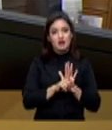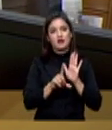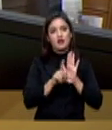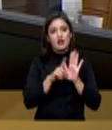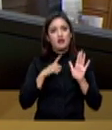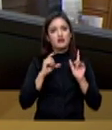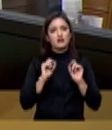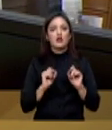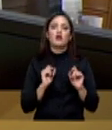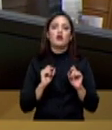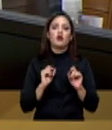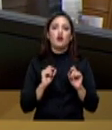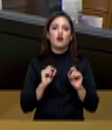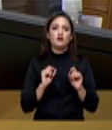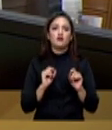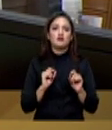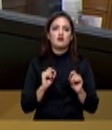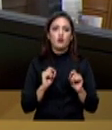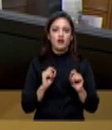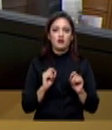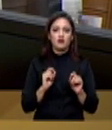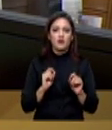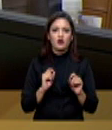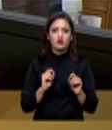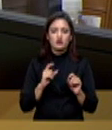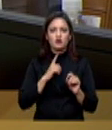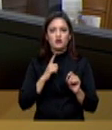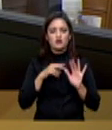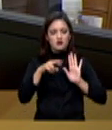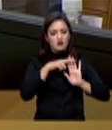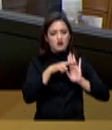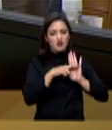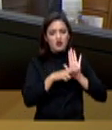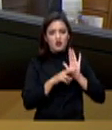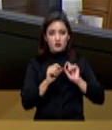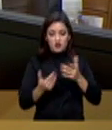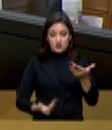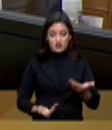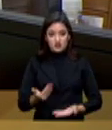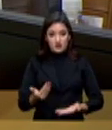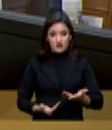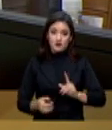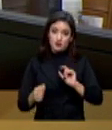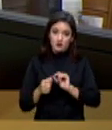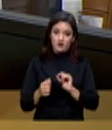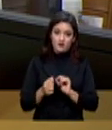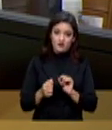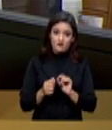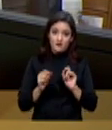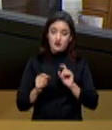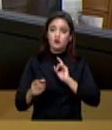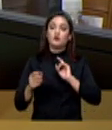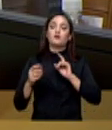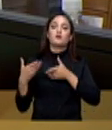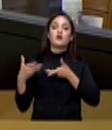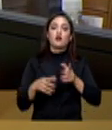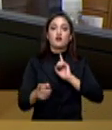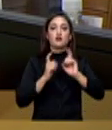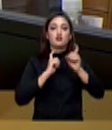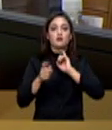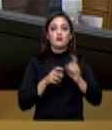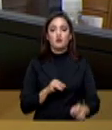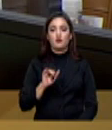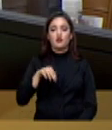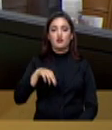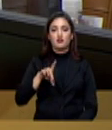destinava-se a regular a delegação da prestação de serviço um ente integrante da administração indireta